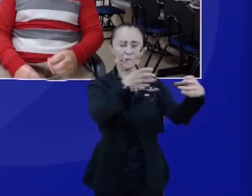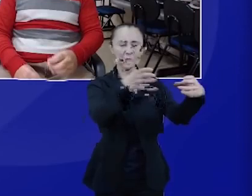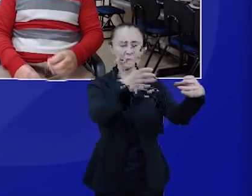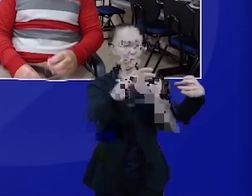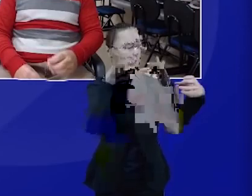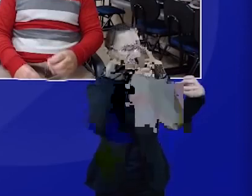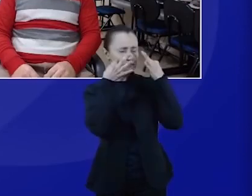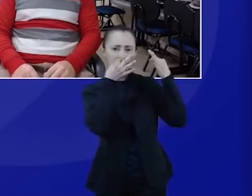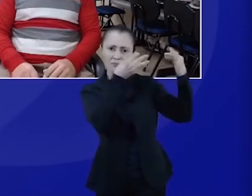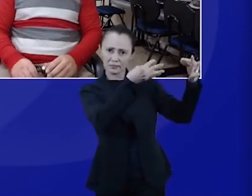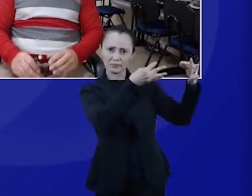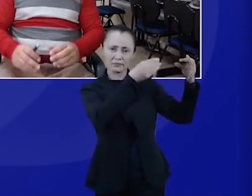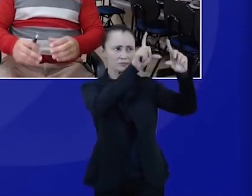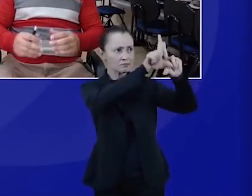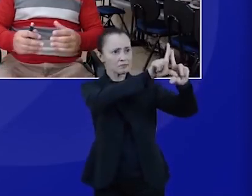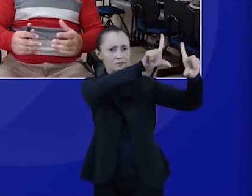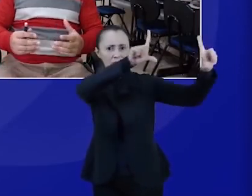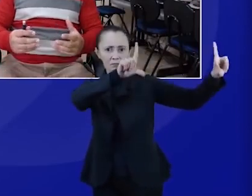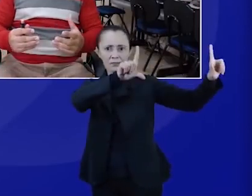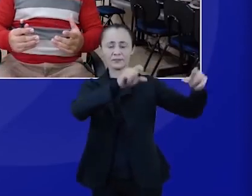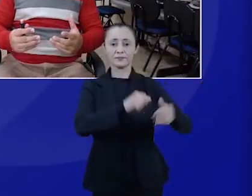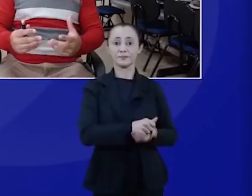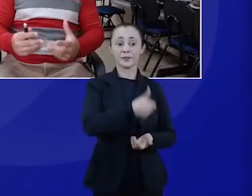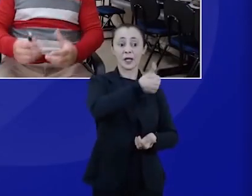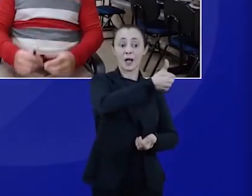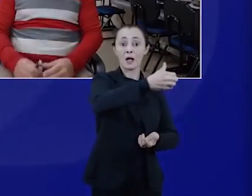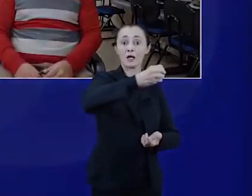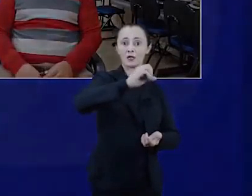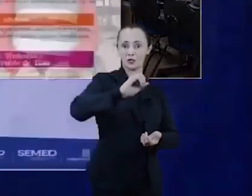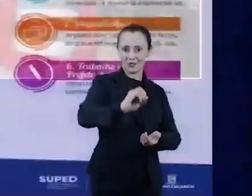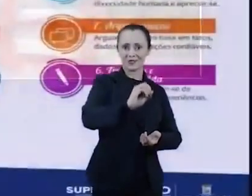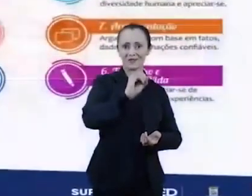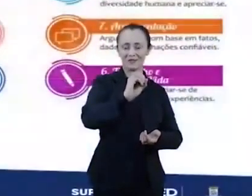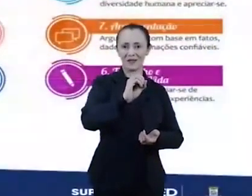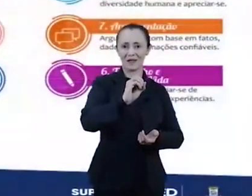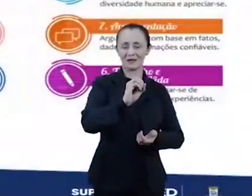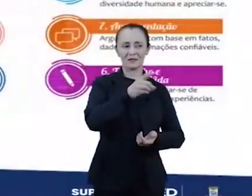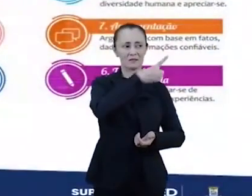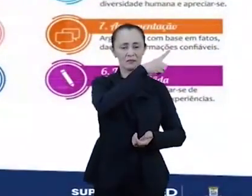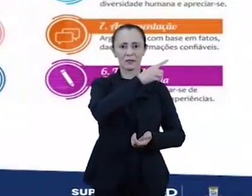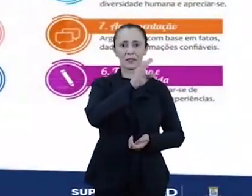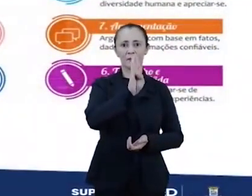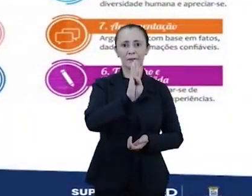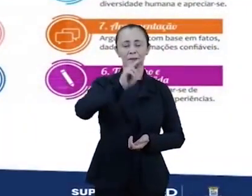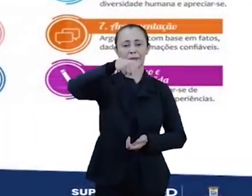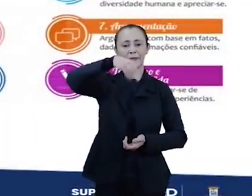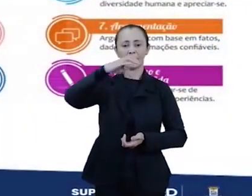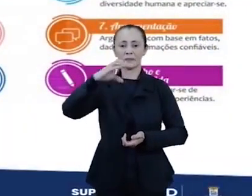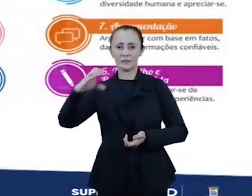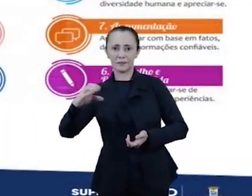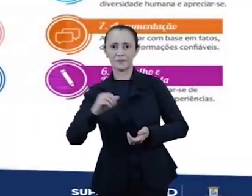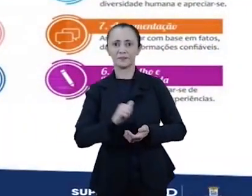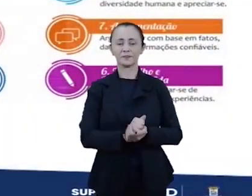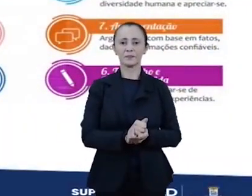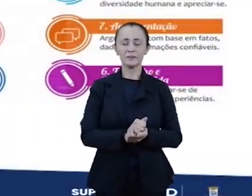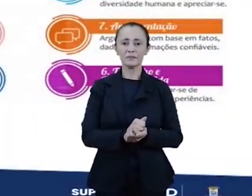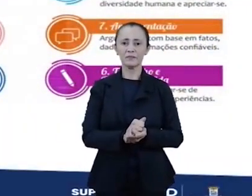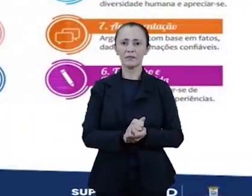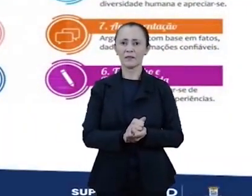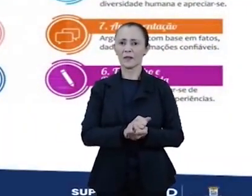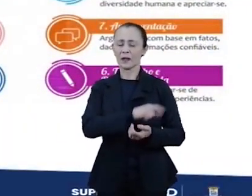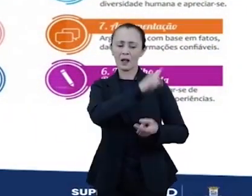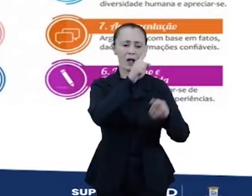de maneira ampliada, as 10 competências gerais da BNCC. Ou seja,